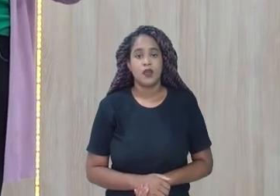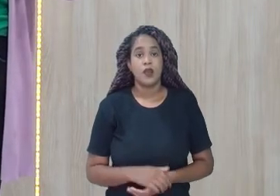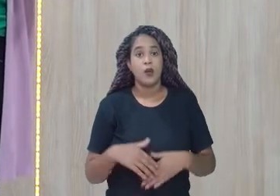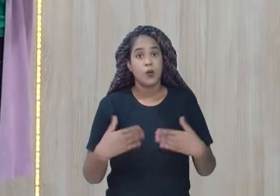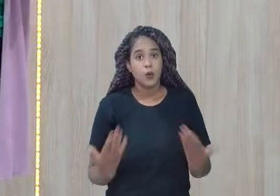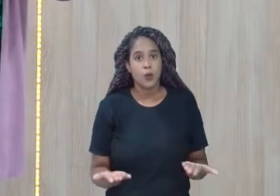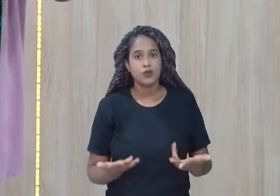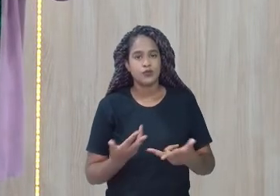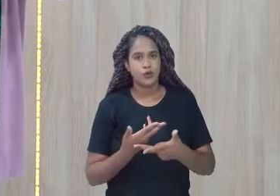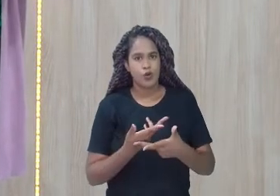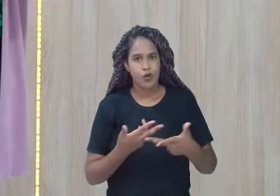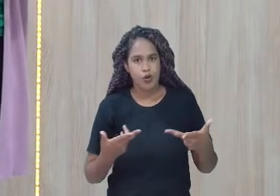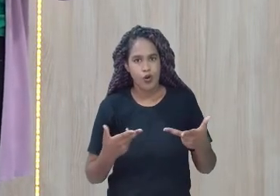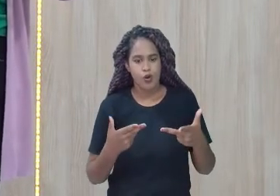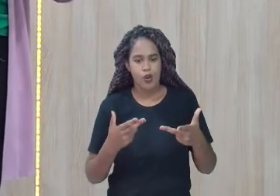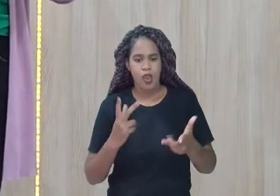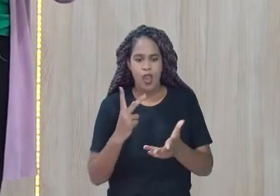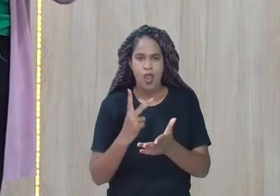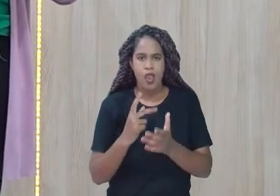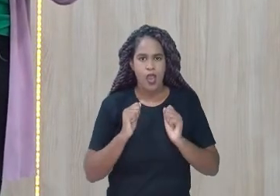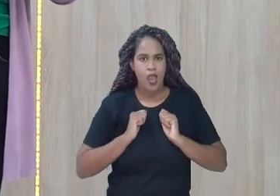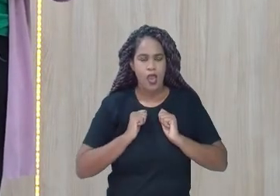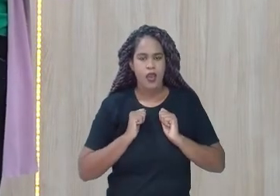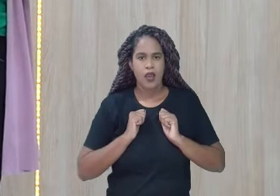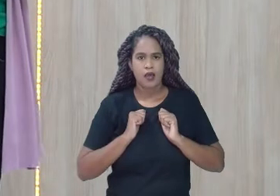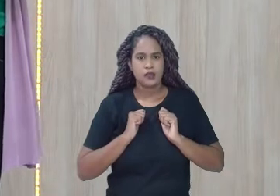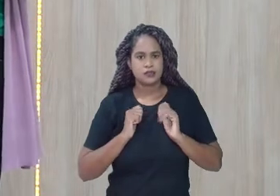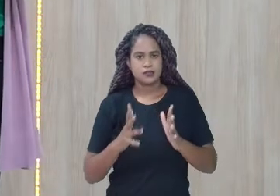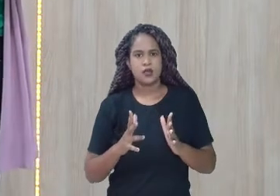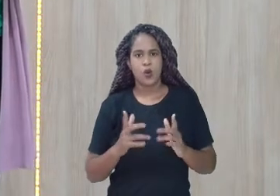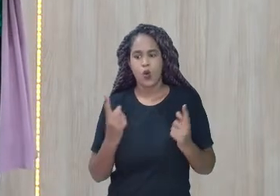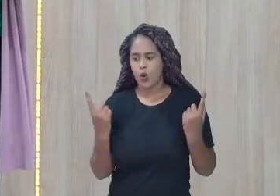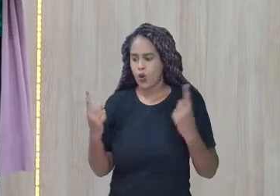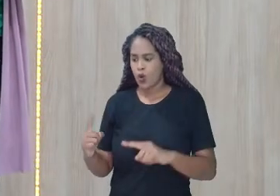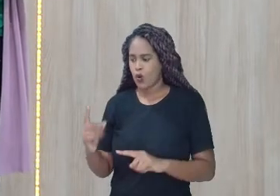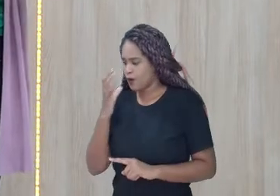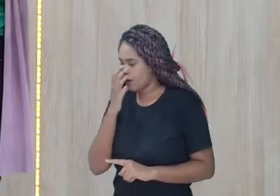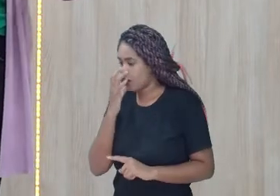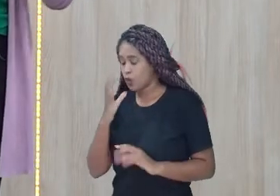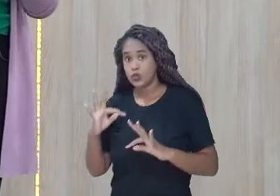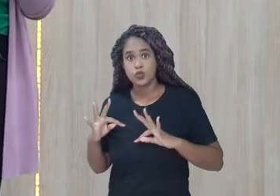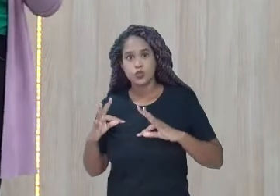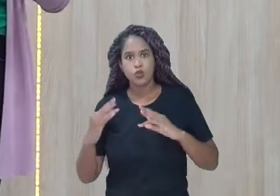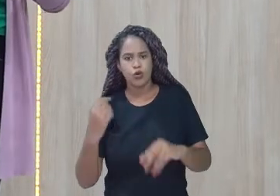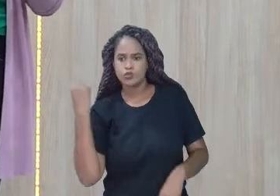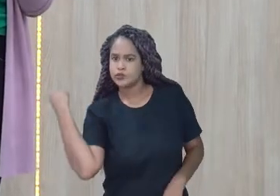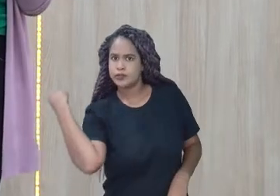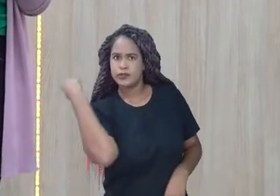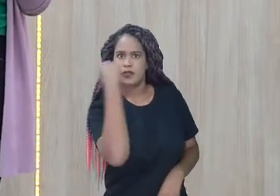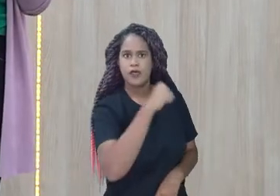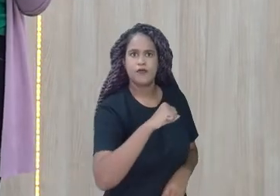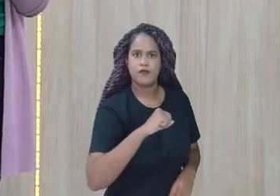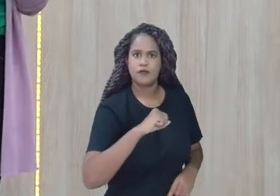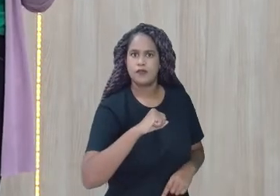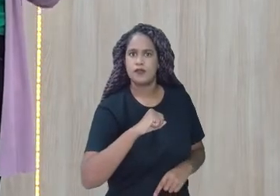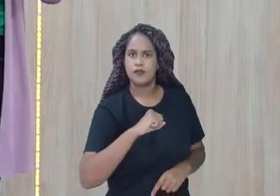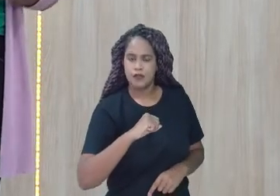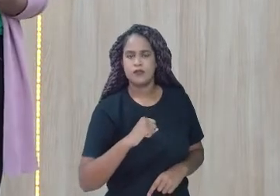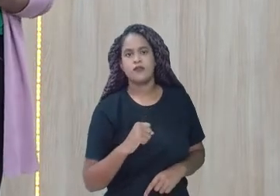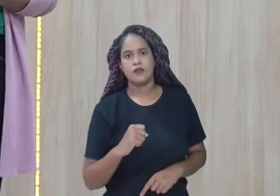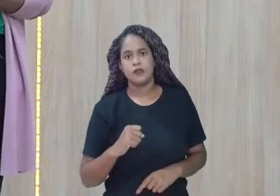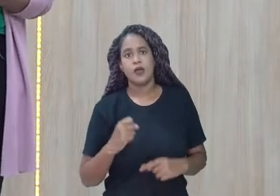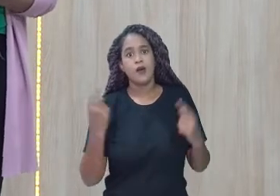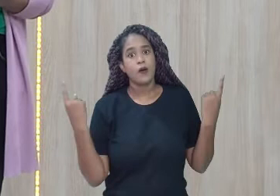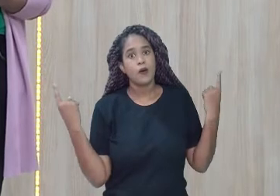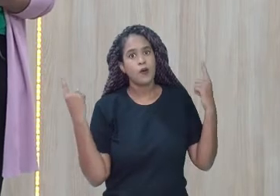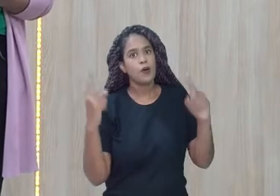machucou, e aí foi injusta com o pau, com a colher de pau, e todos eles saíram em defesa uns dos outros e ficaram